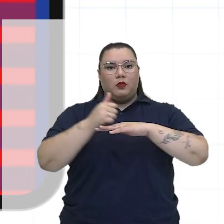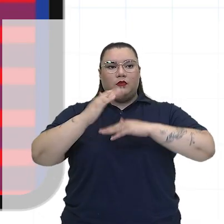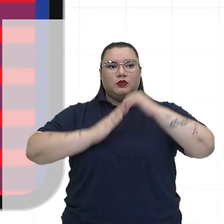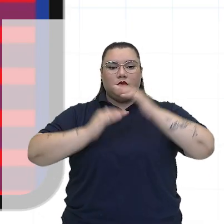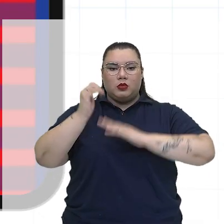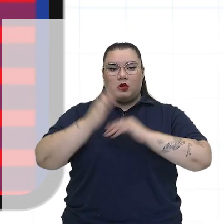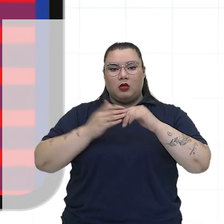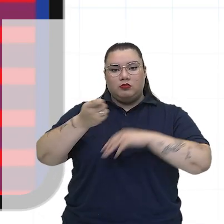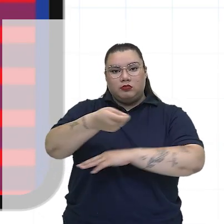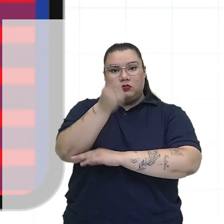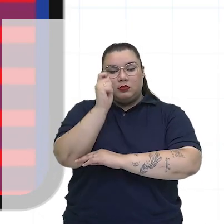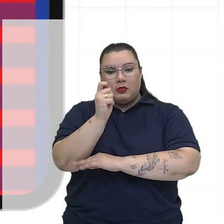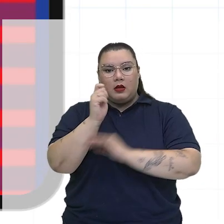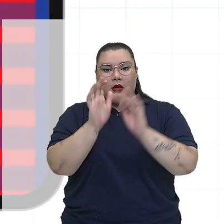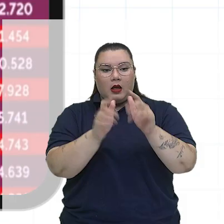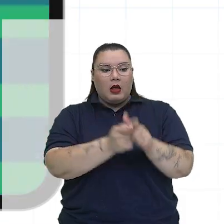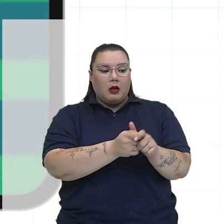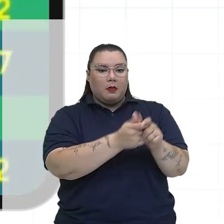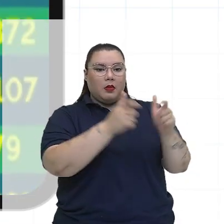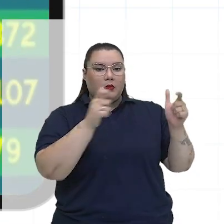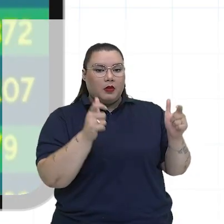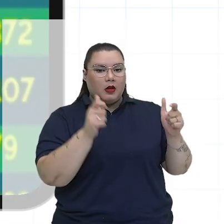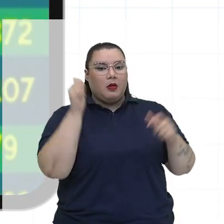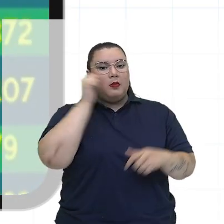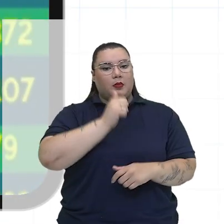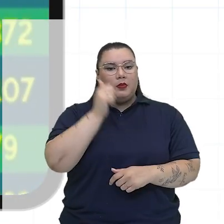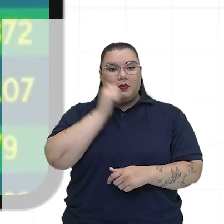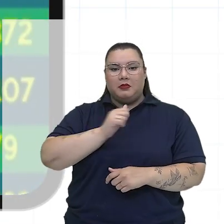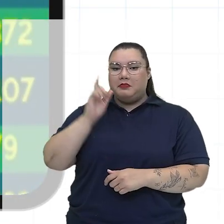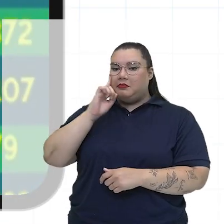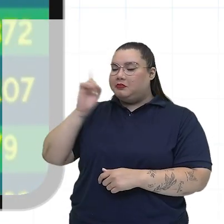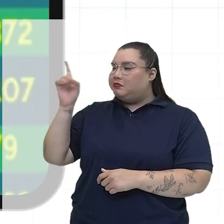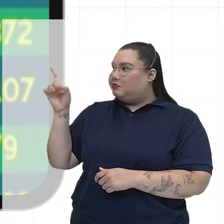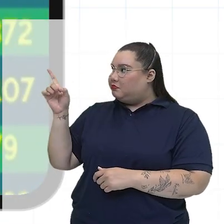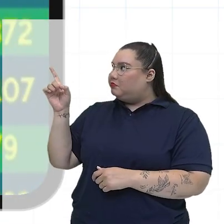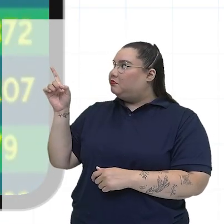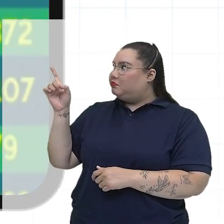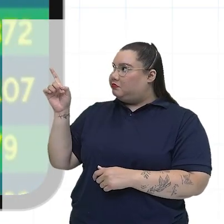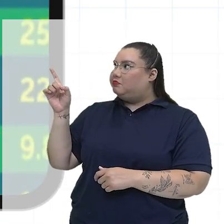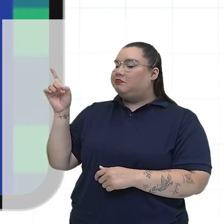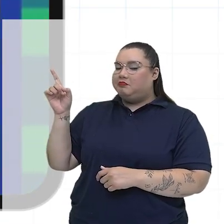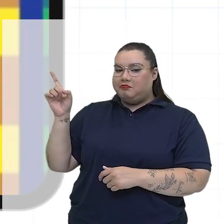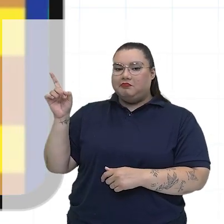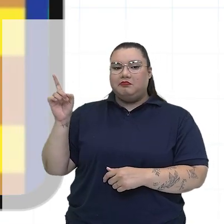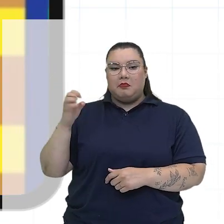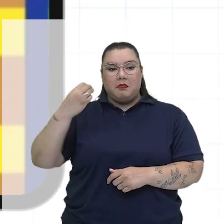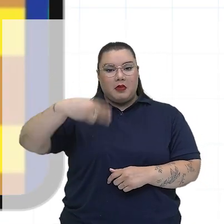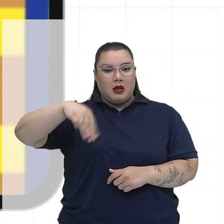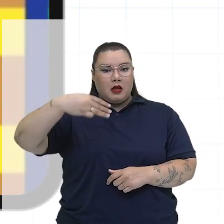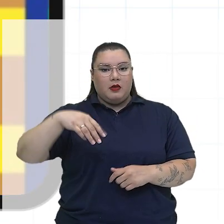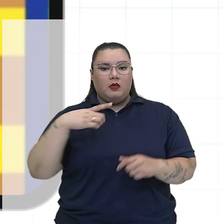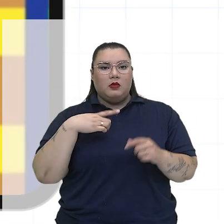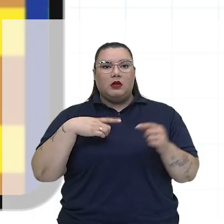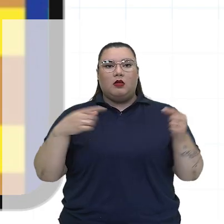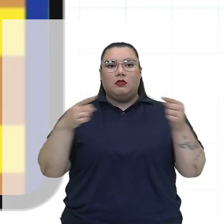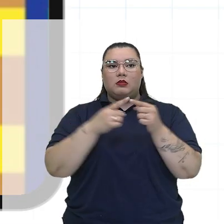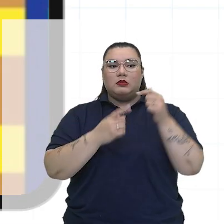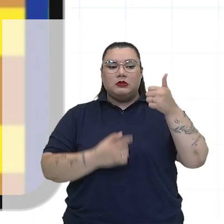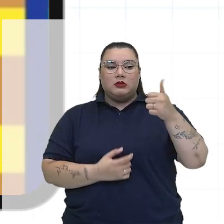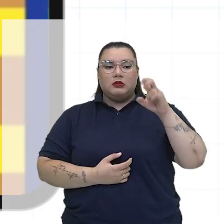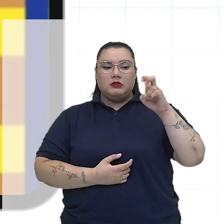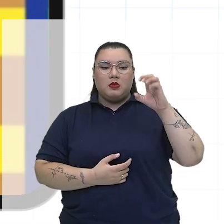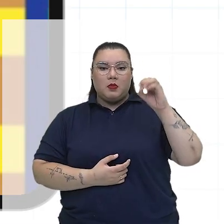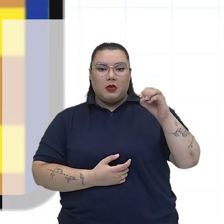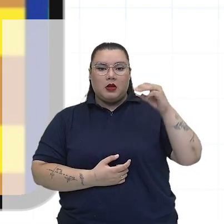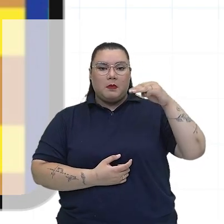pescadores, sendo que a maior parte são mulheres. Olha só, Maranhão tem